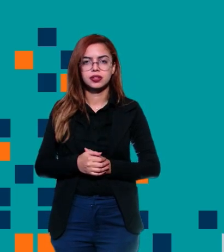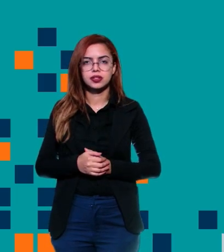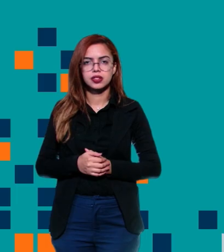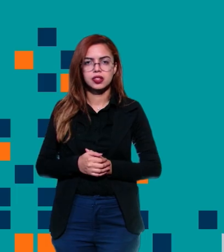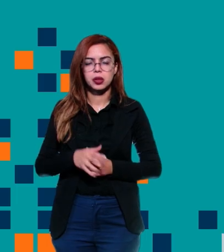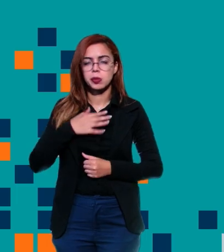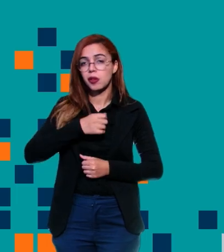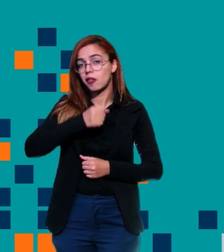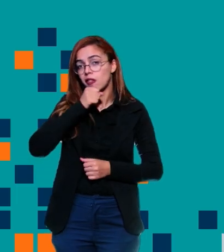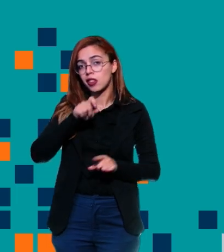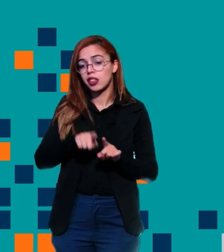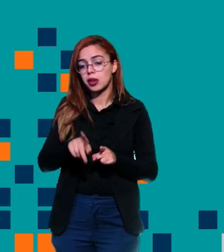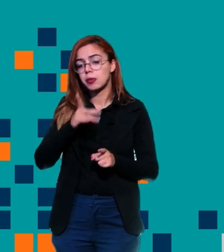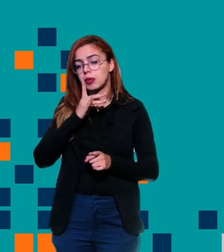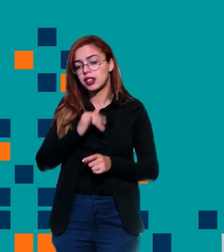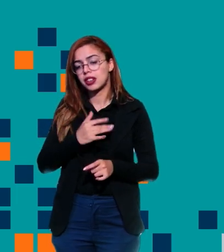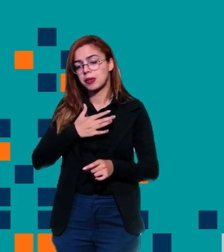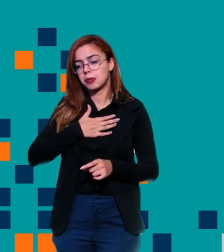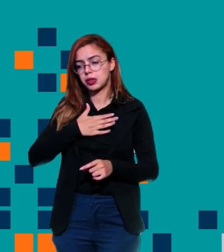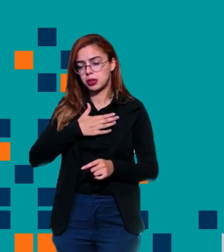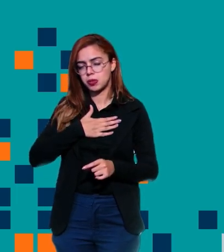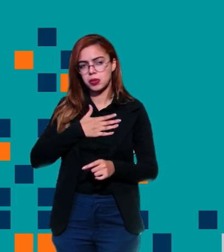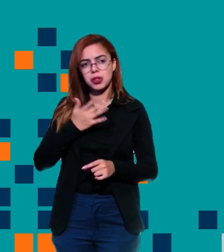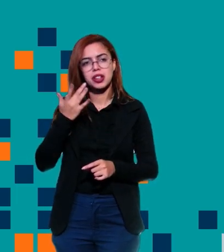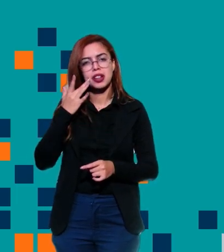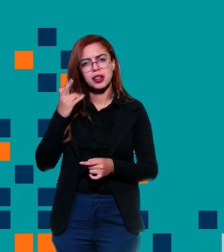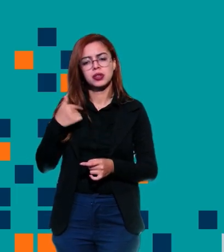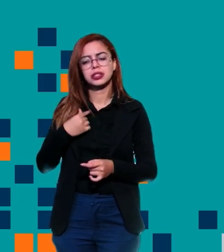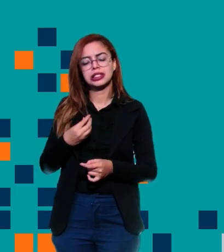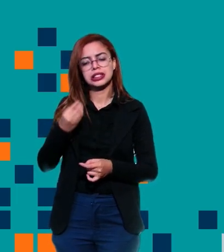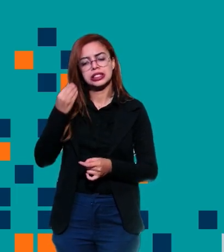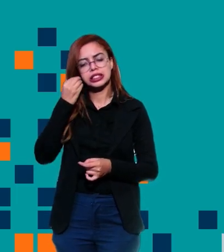meu avô e meu pai, né? Eu sempre, de alguma forma, tentei...